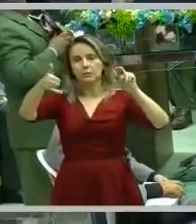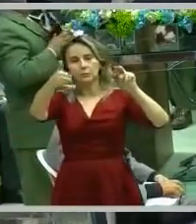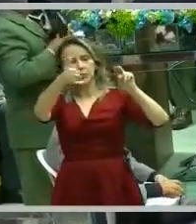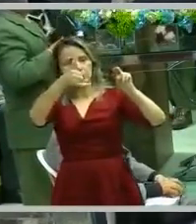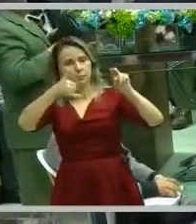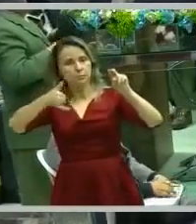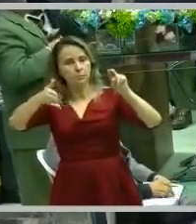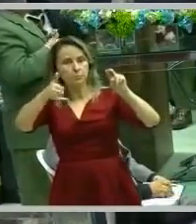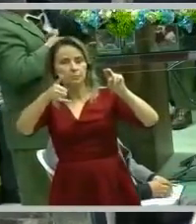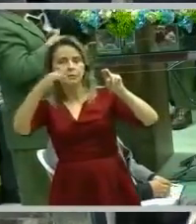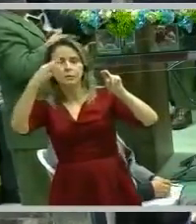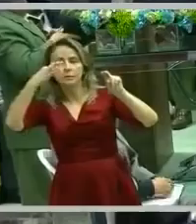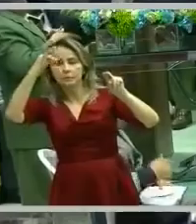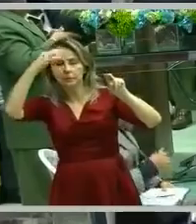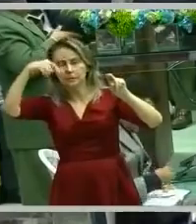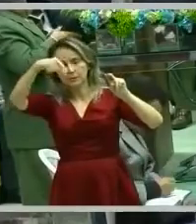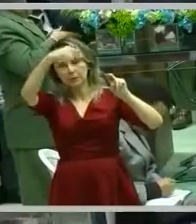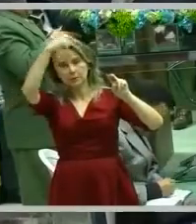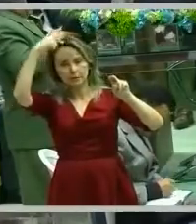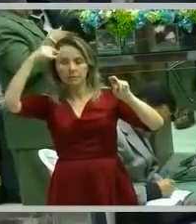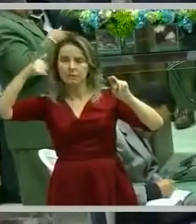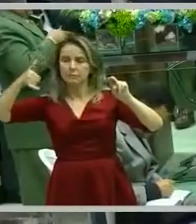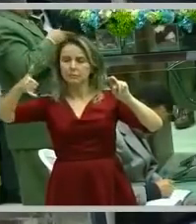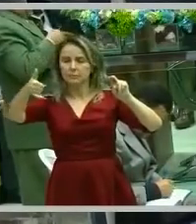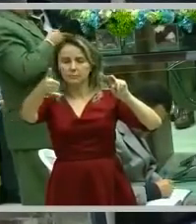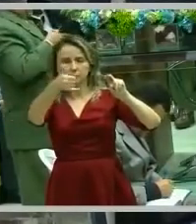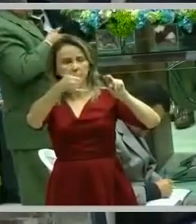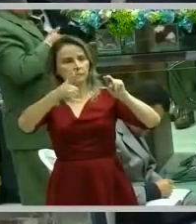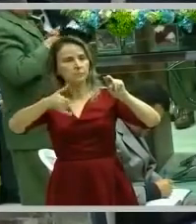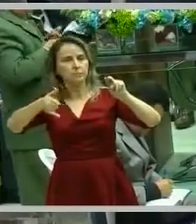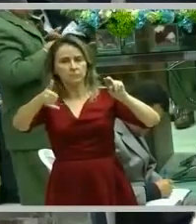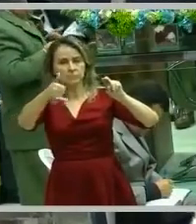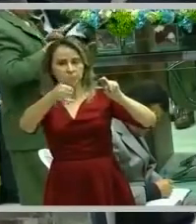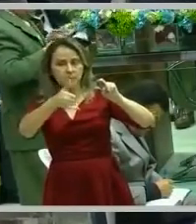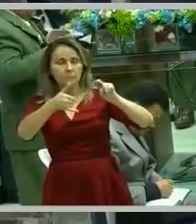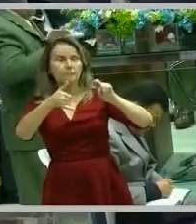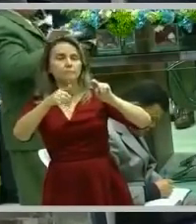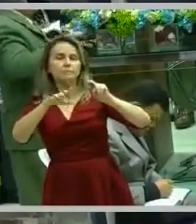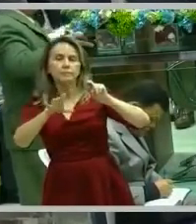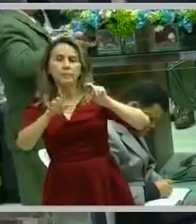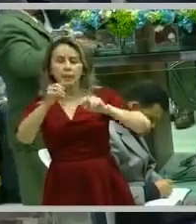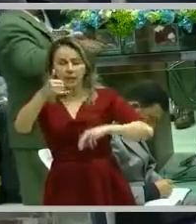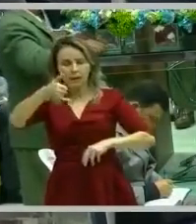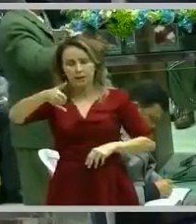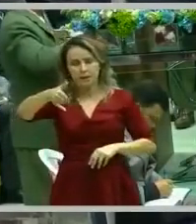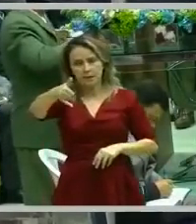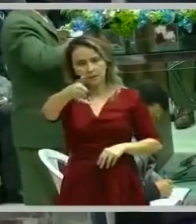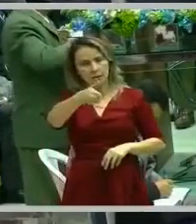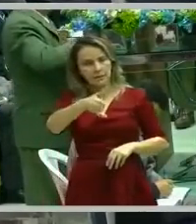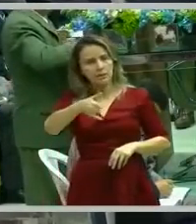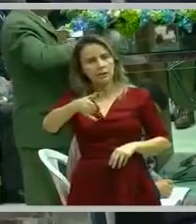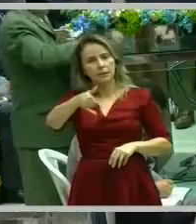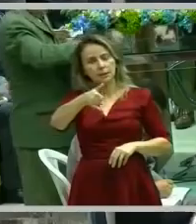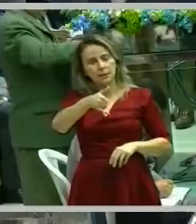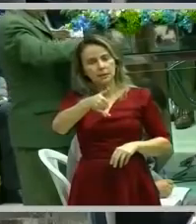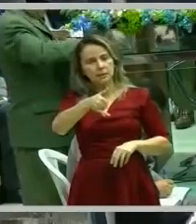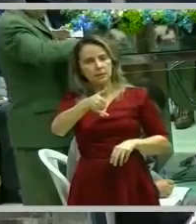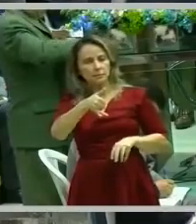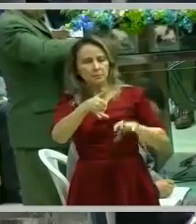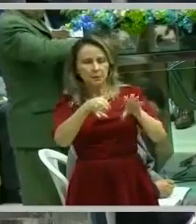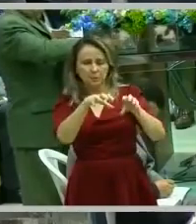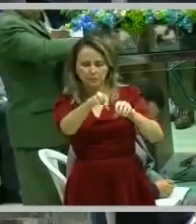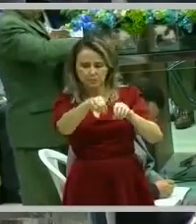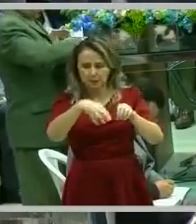como azeite da unção. Aquele azeite que era misturado com aqueles